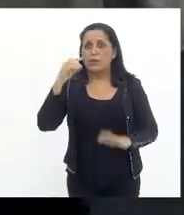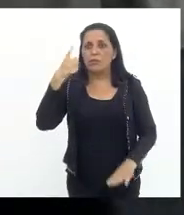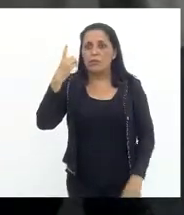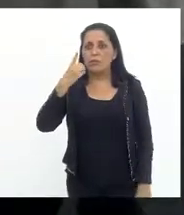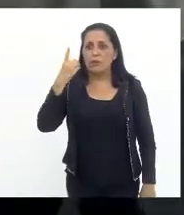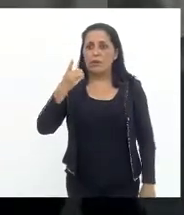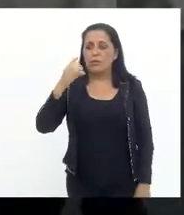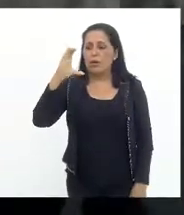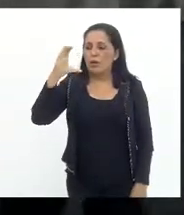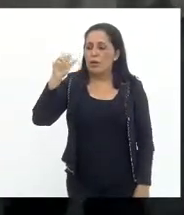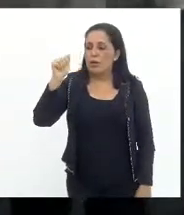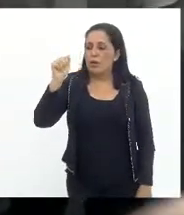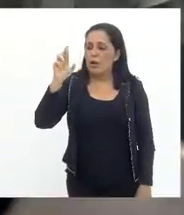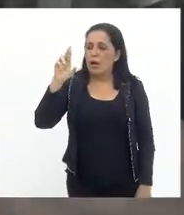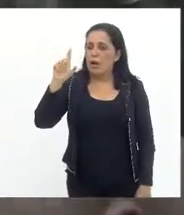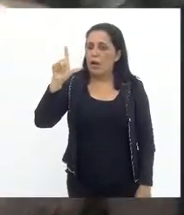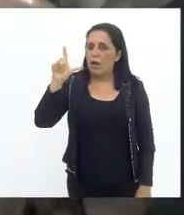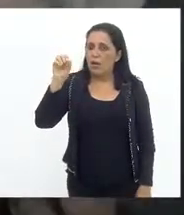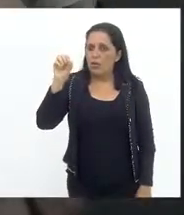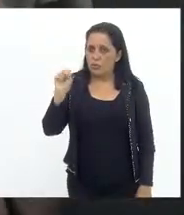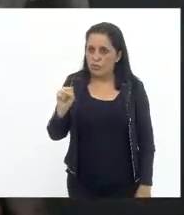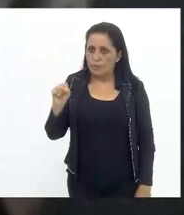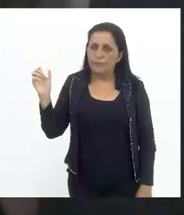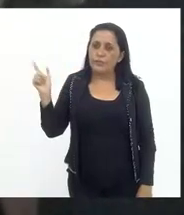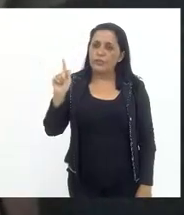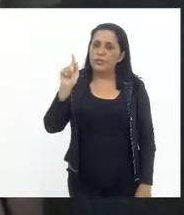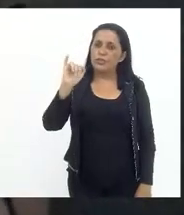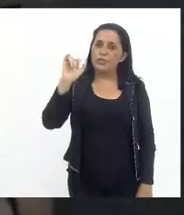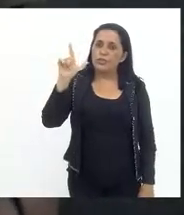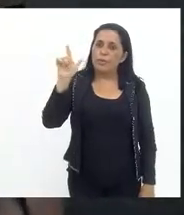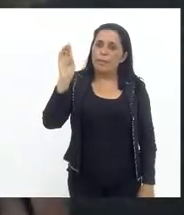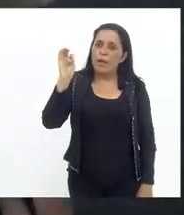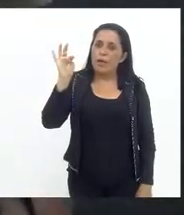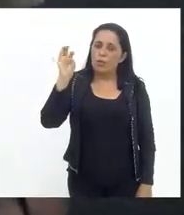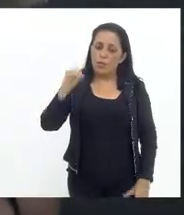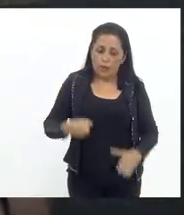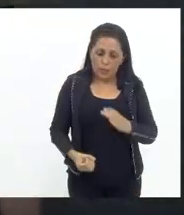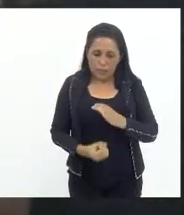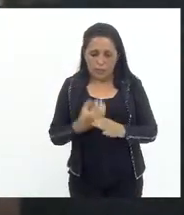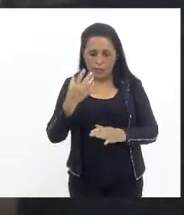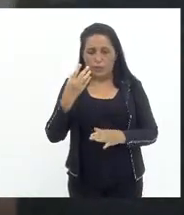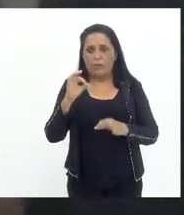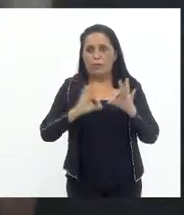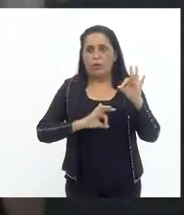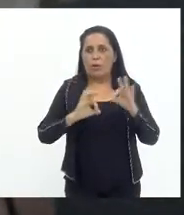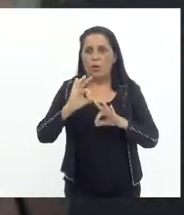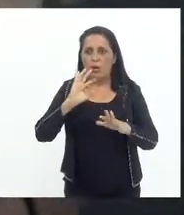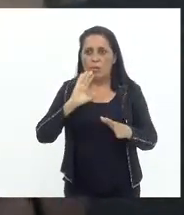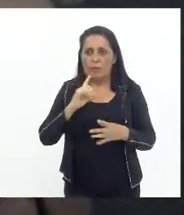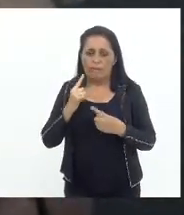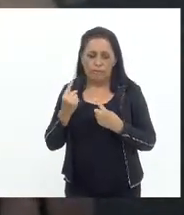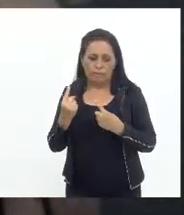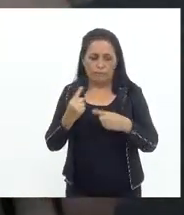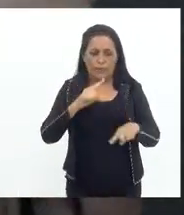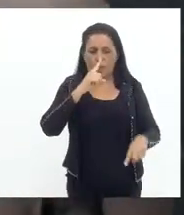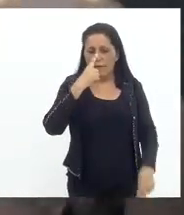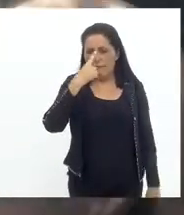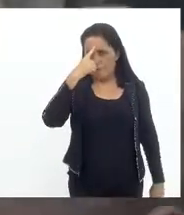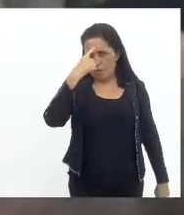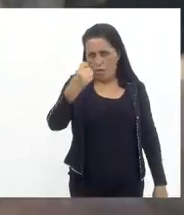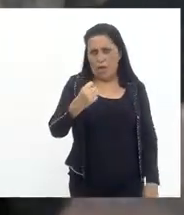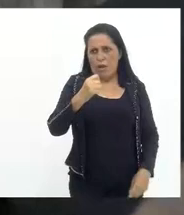Mink e Gilberto Palmares, que cria o Programa Estadual de Combate à Violência